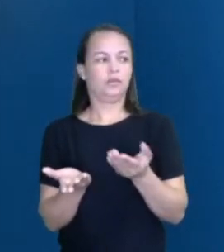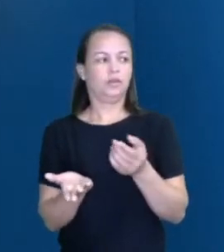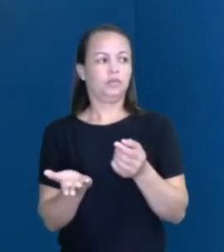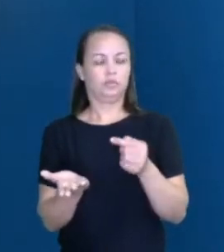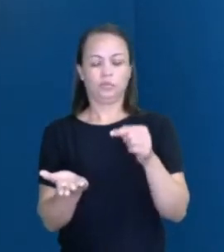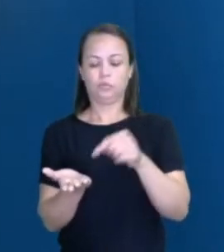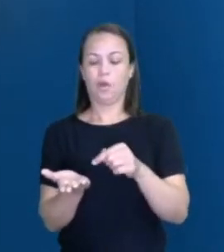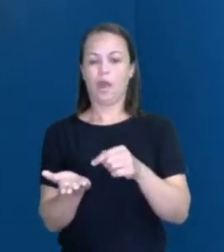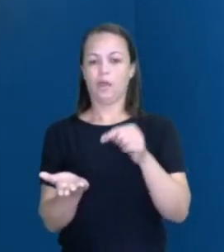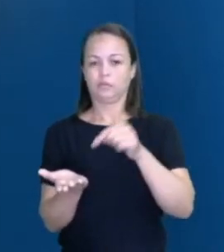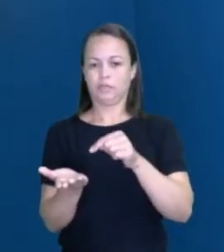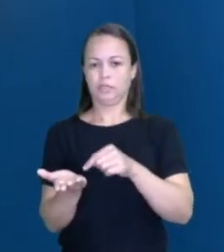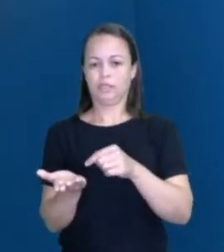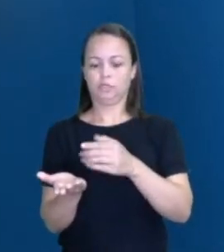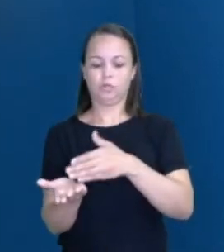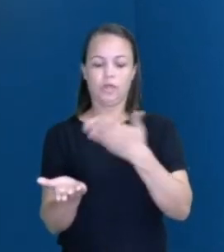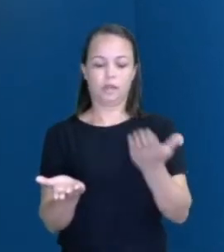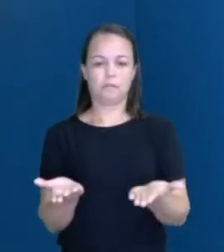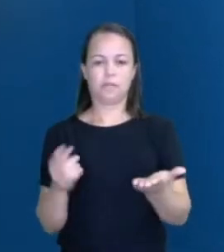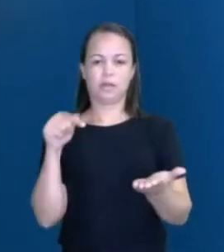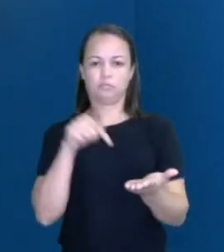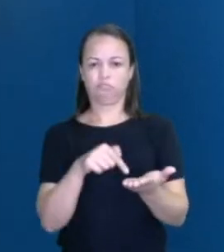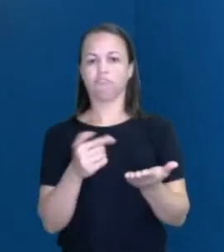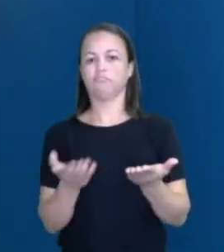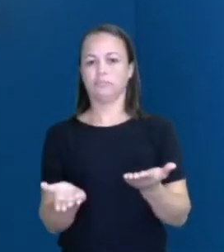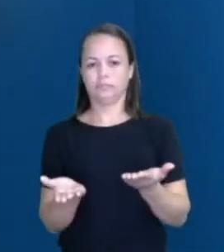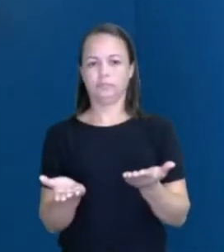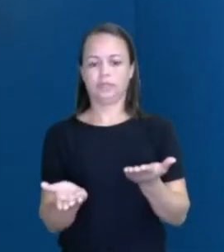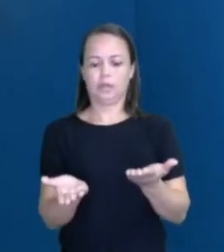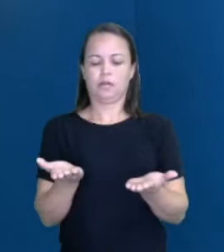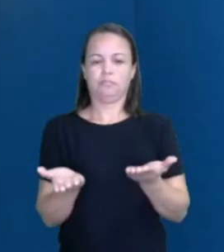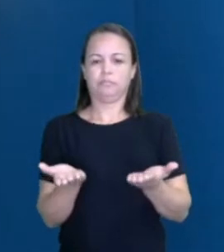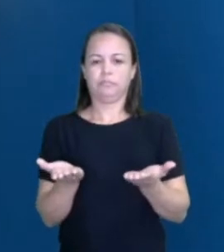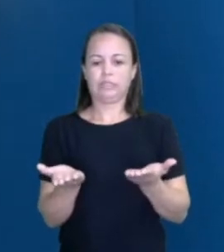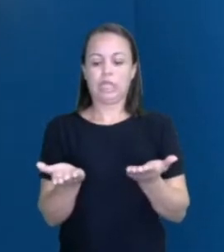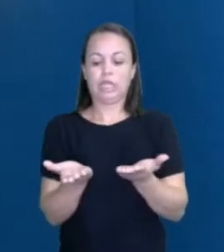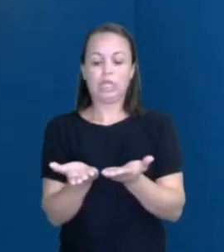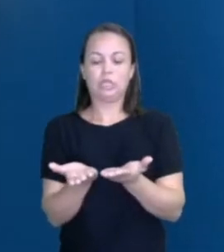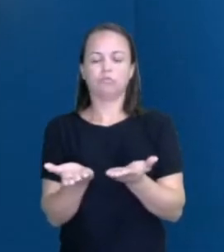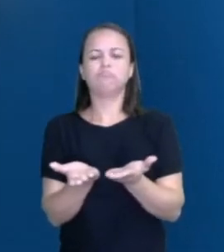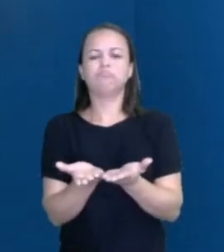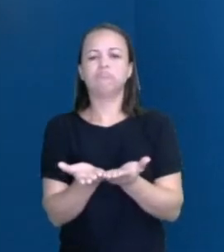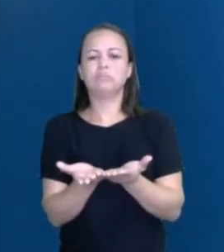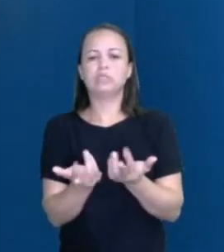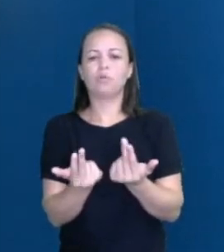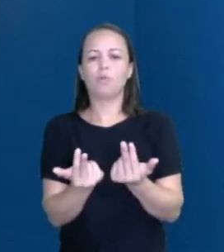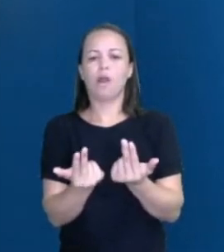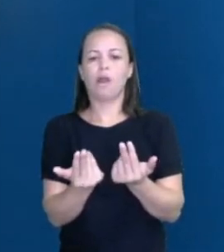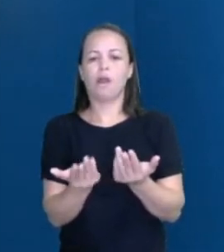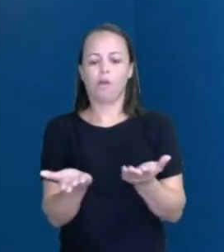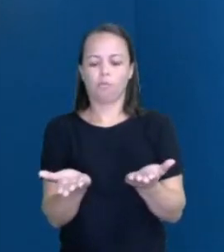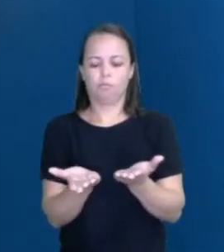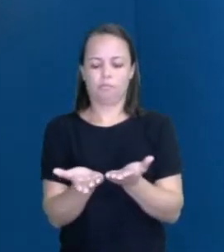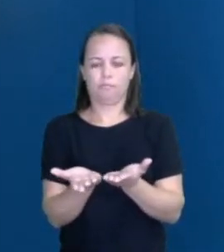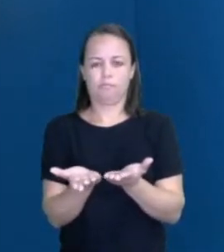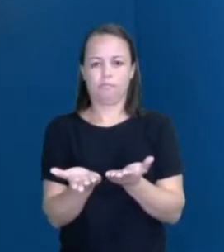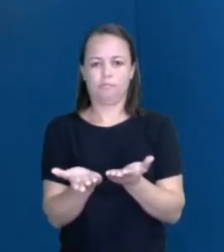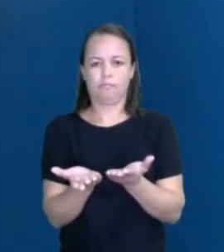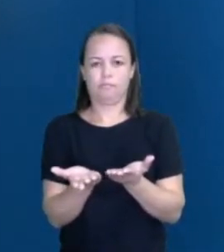direito, e a massa do lado esquerdo, pelos pratos estarem em equilíbrio, as duas são o